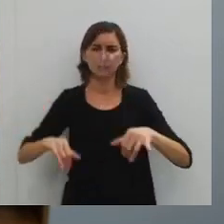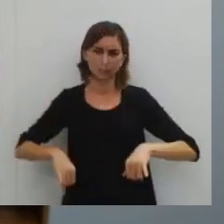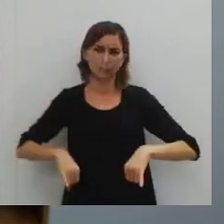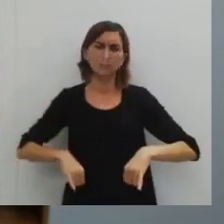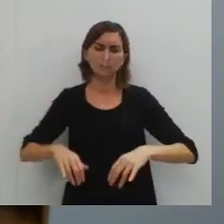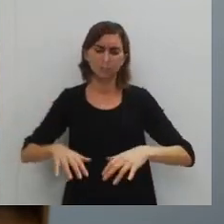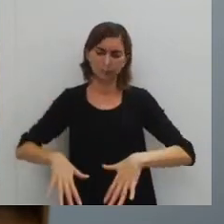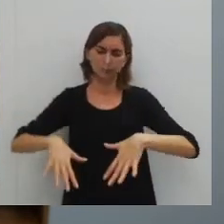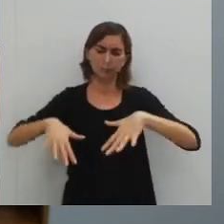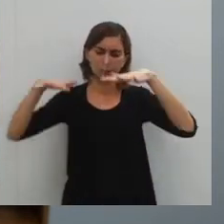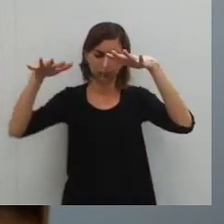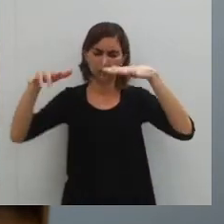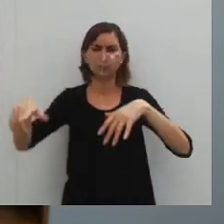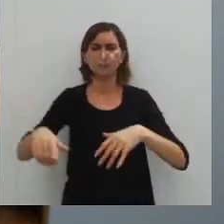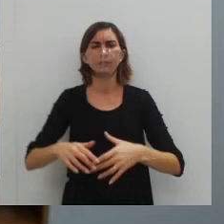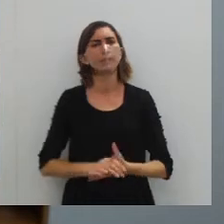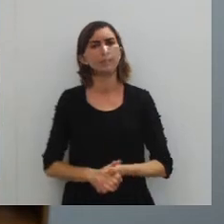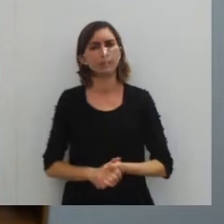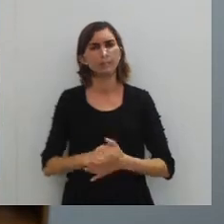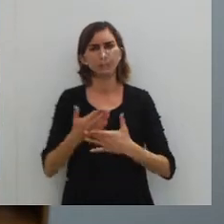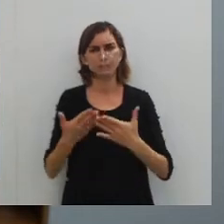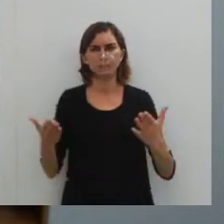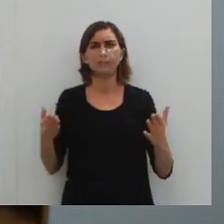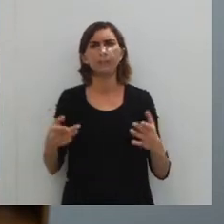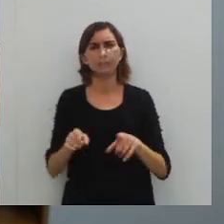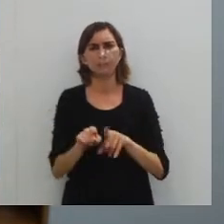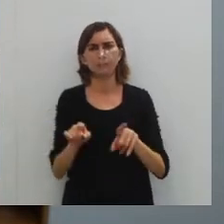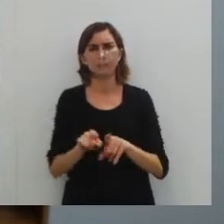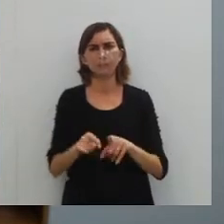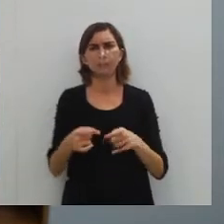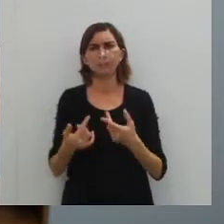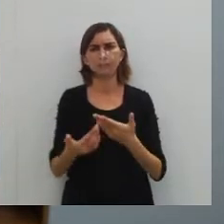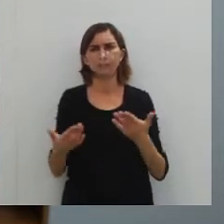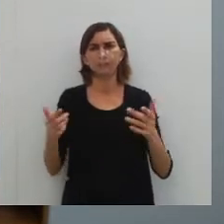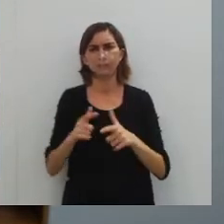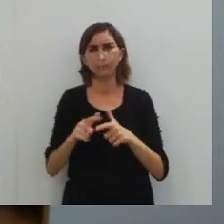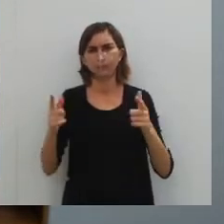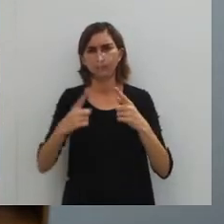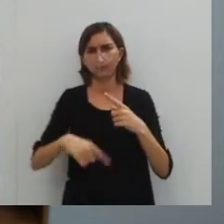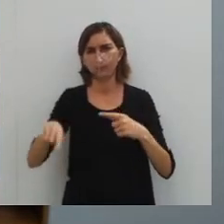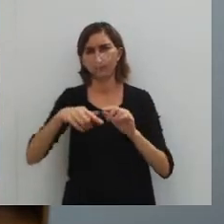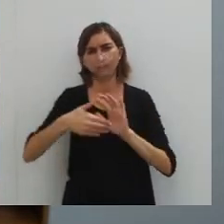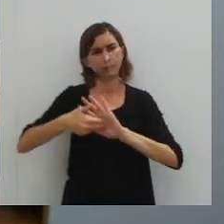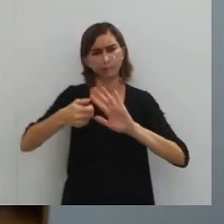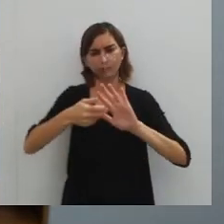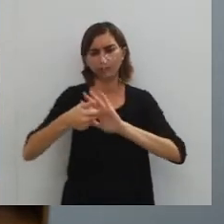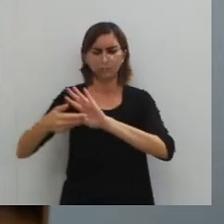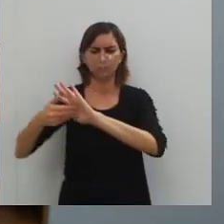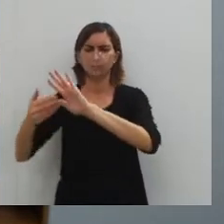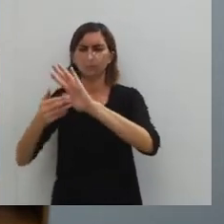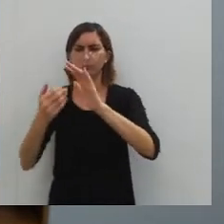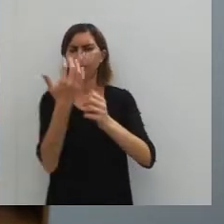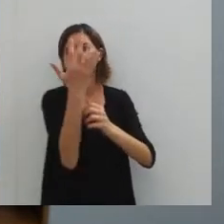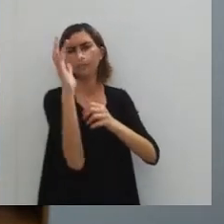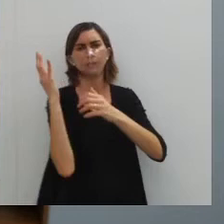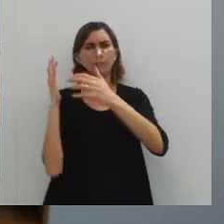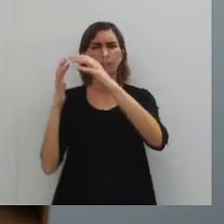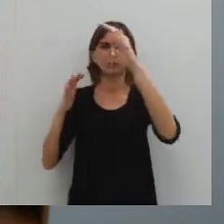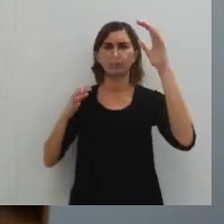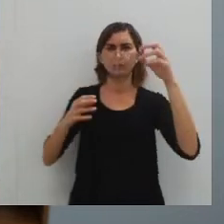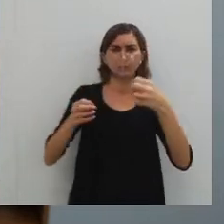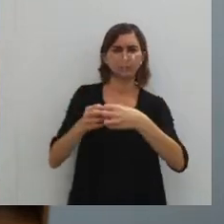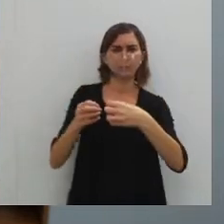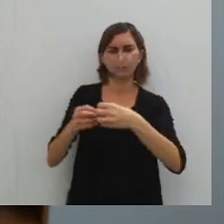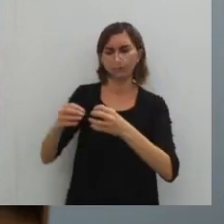sofrer de enchentes, certo? Além disso, quando a gente retira a cobertura vegetal